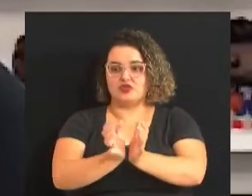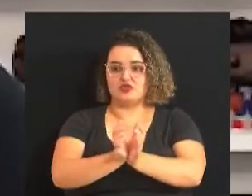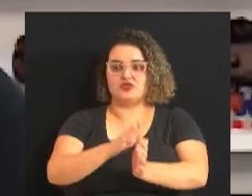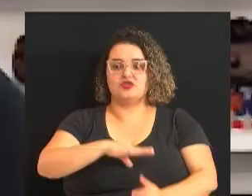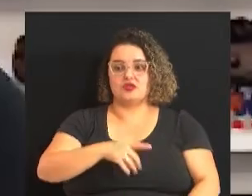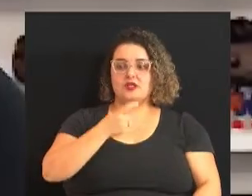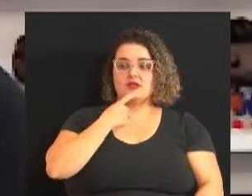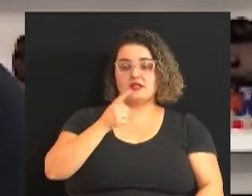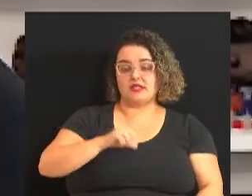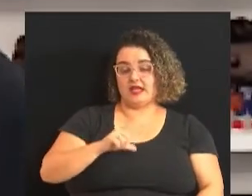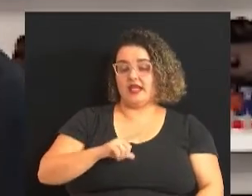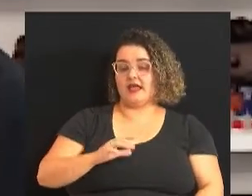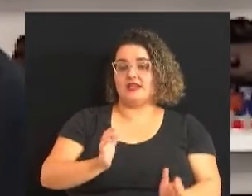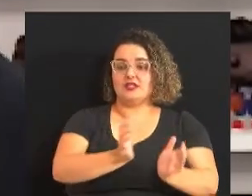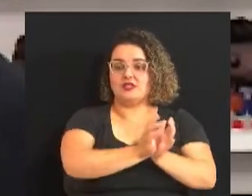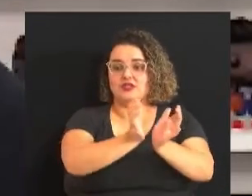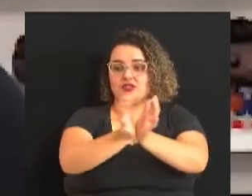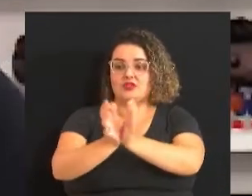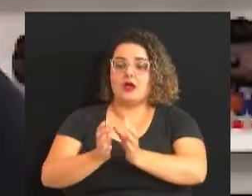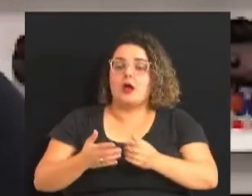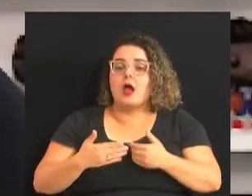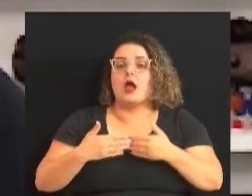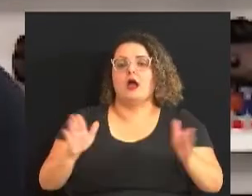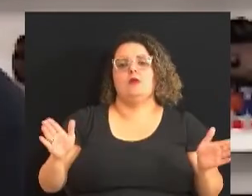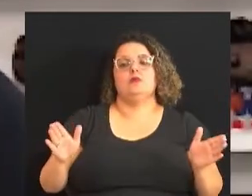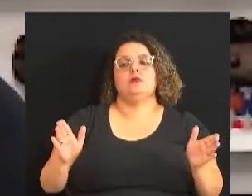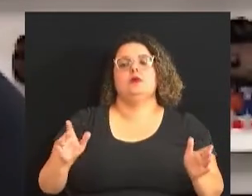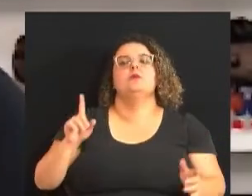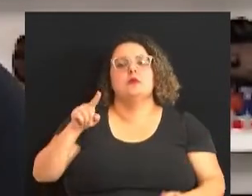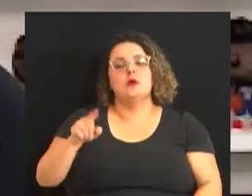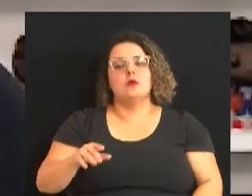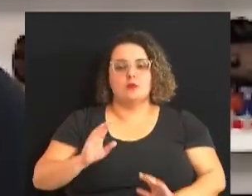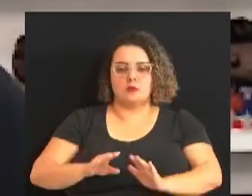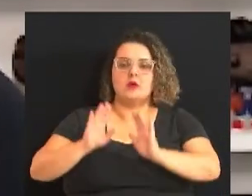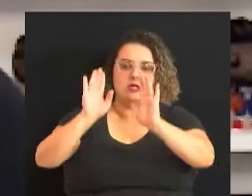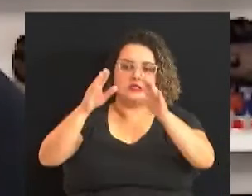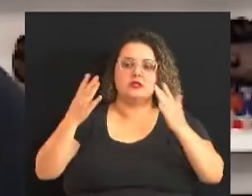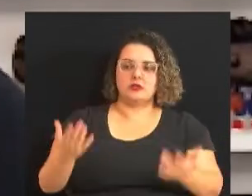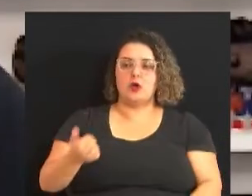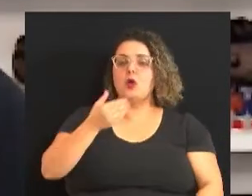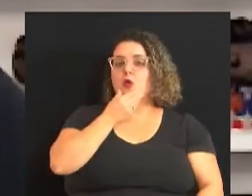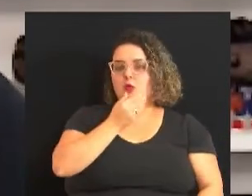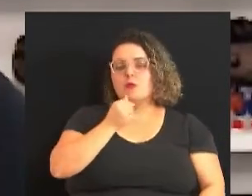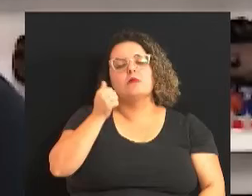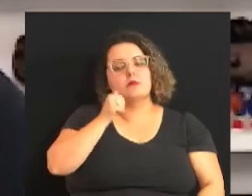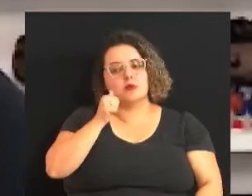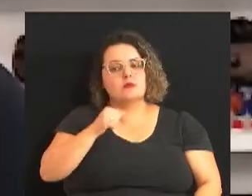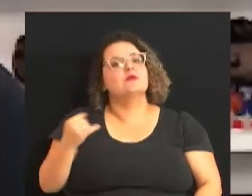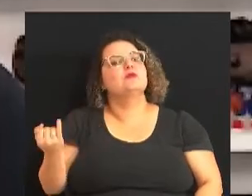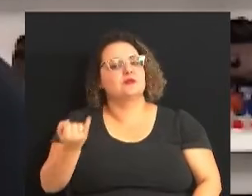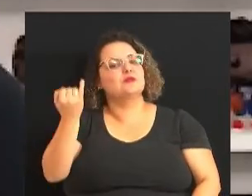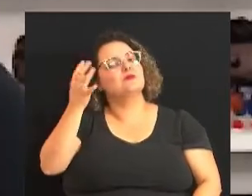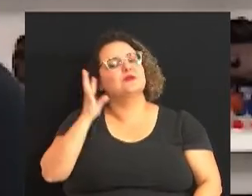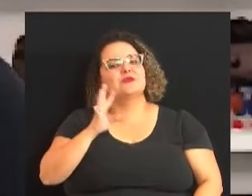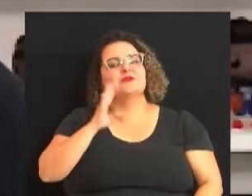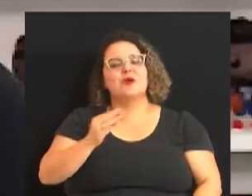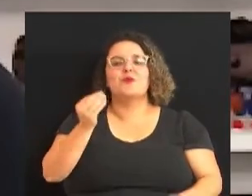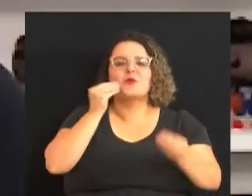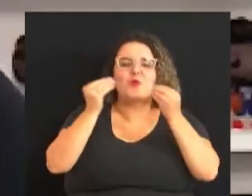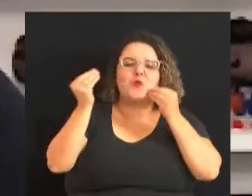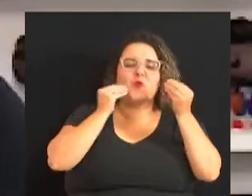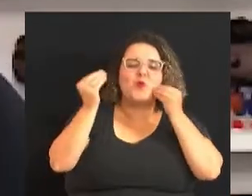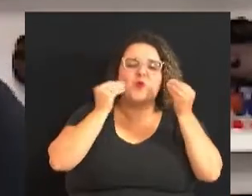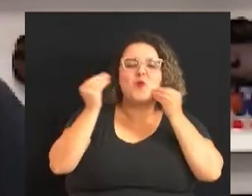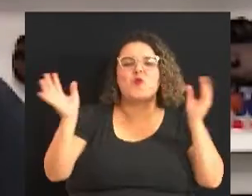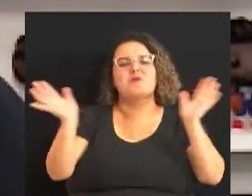times aí que abrem as portas justamente para o basquetebol, tanto masculino como feminino, e isso é o mais legal de tudo. Beijo grande para você, para